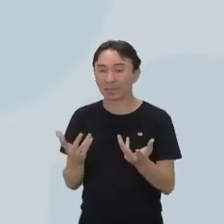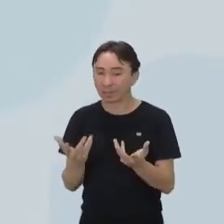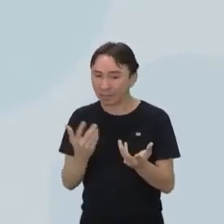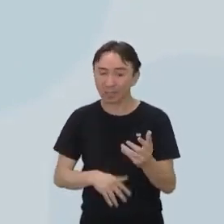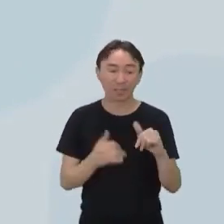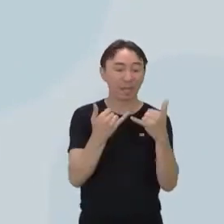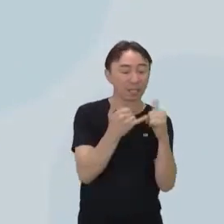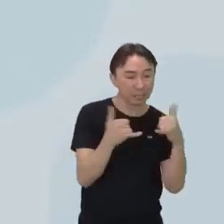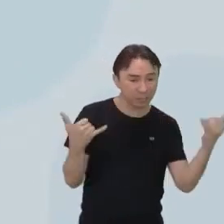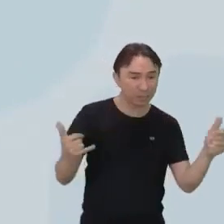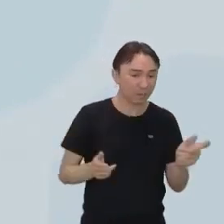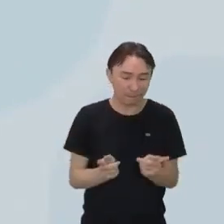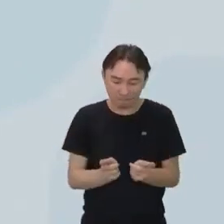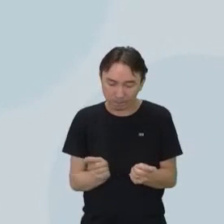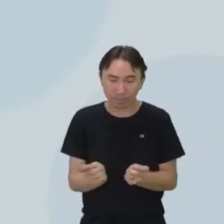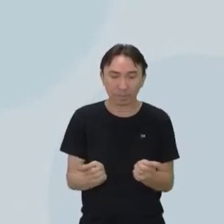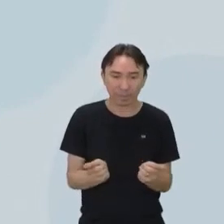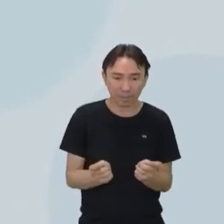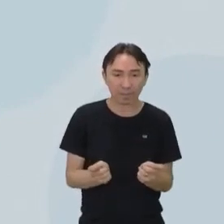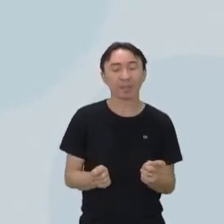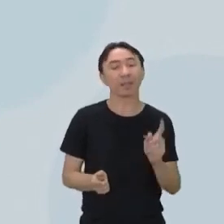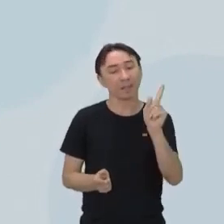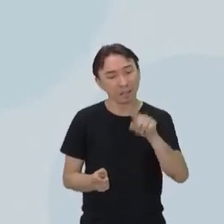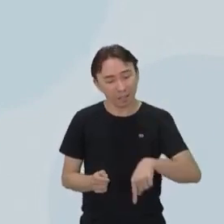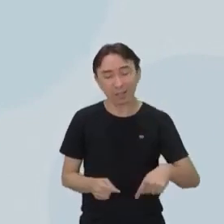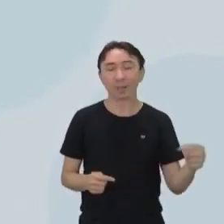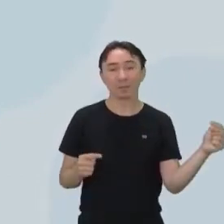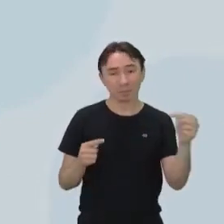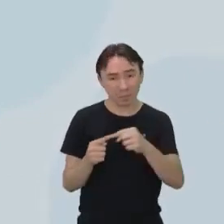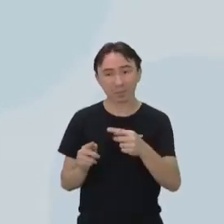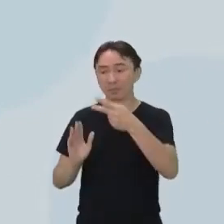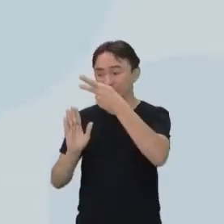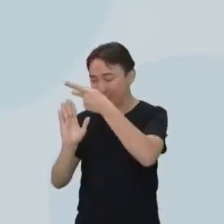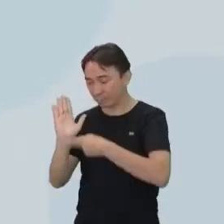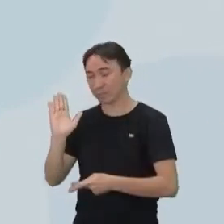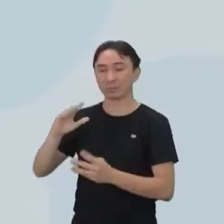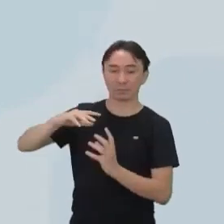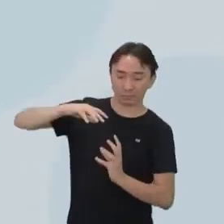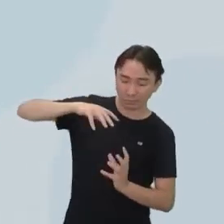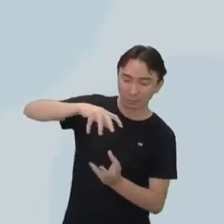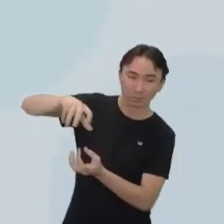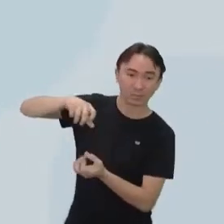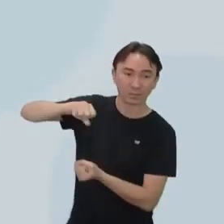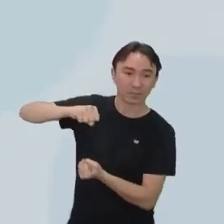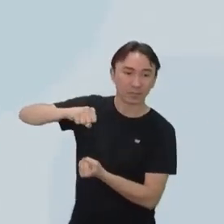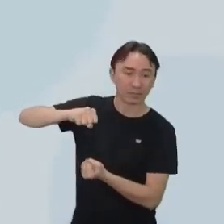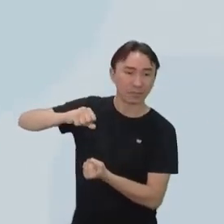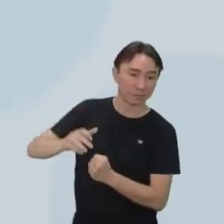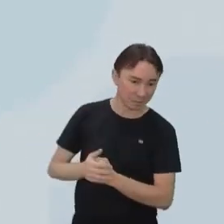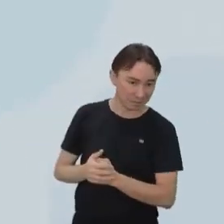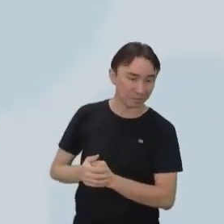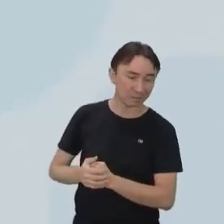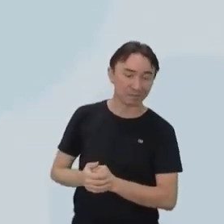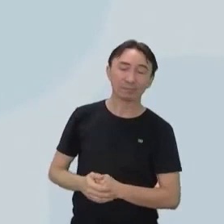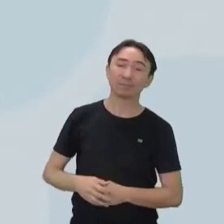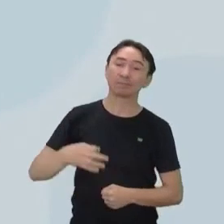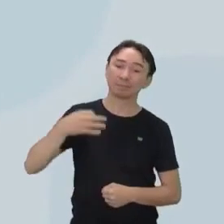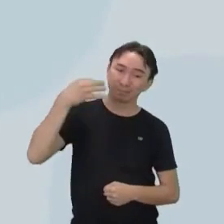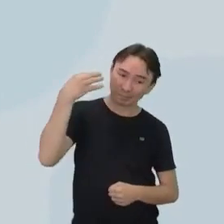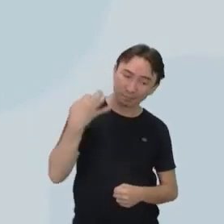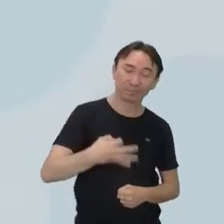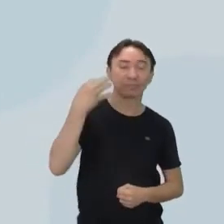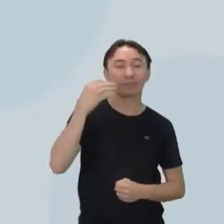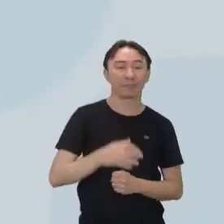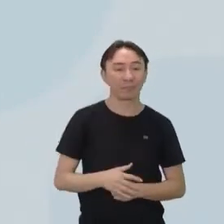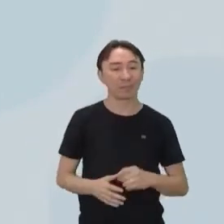energia, são itens de um projeto sustentável do ambiente. Então, a gente pode sinalizar então que